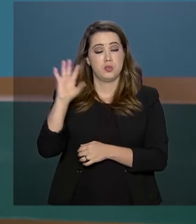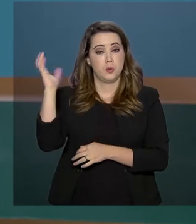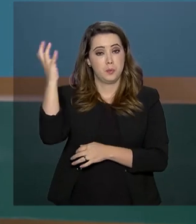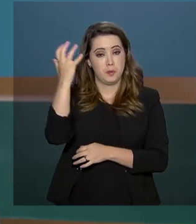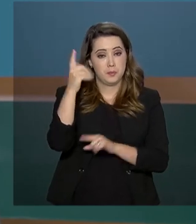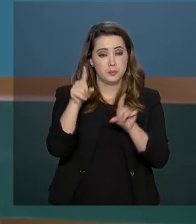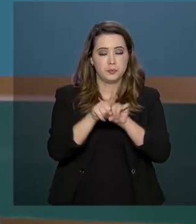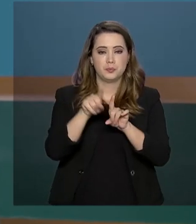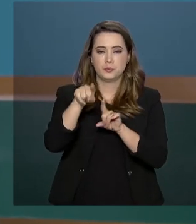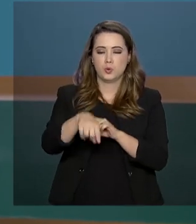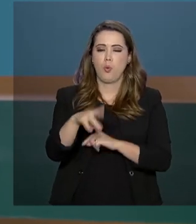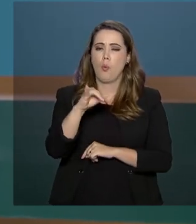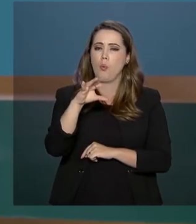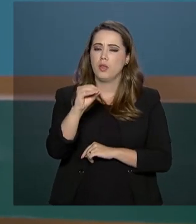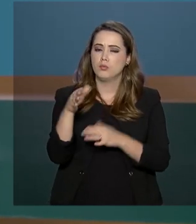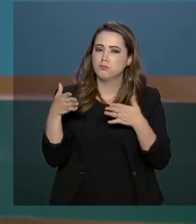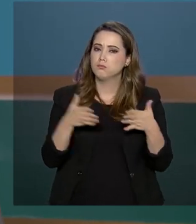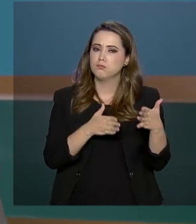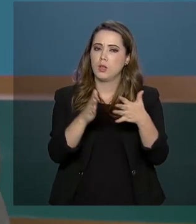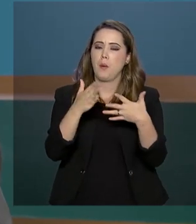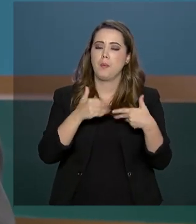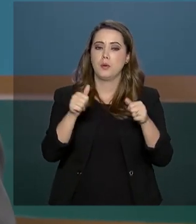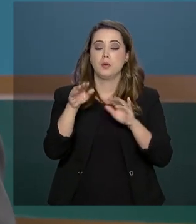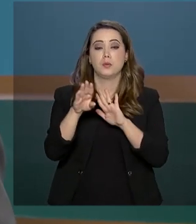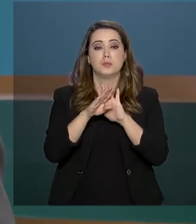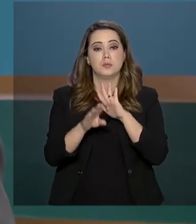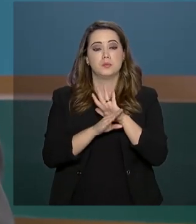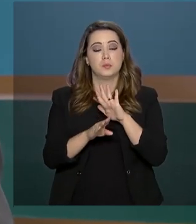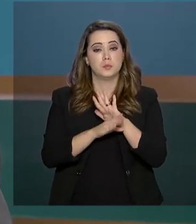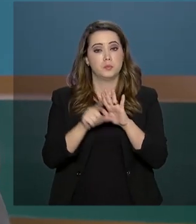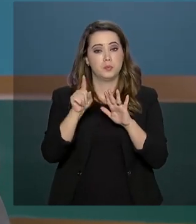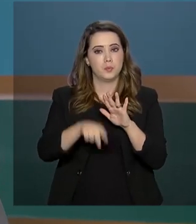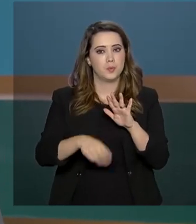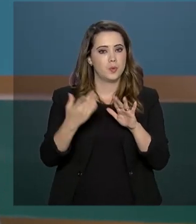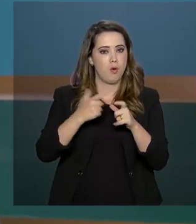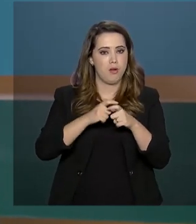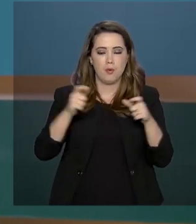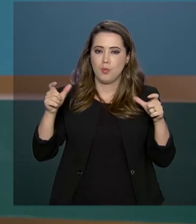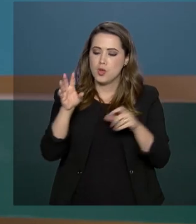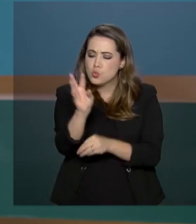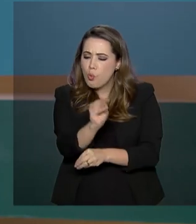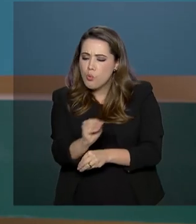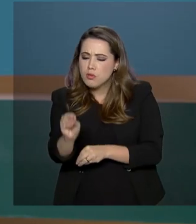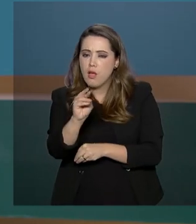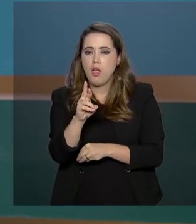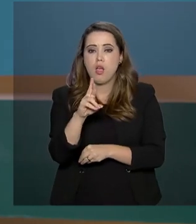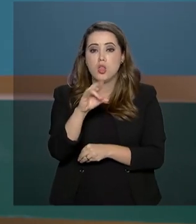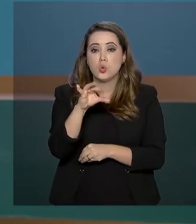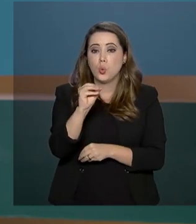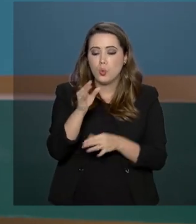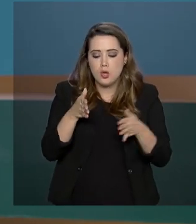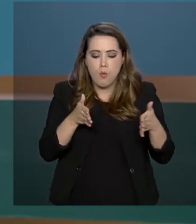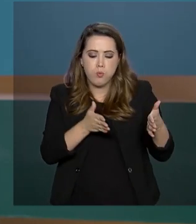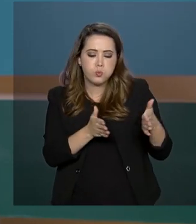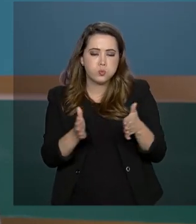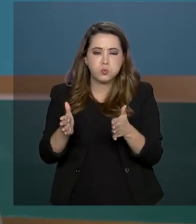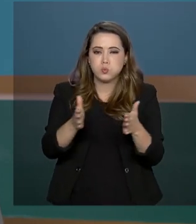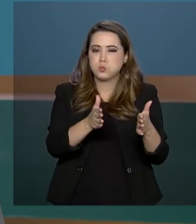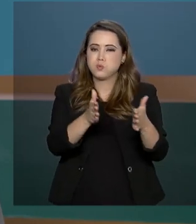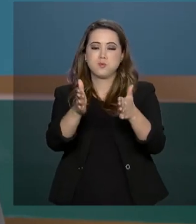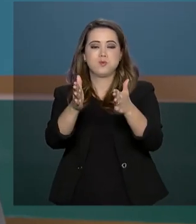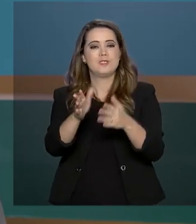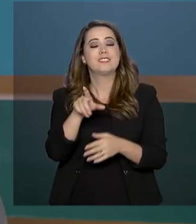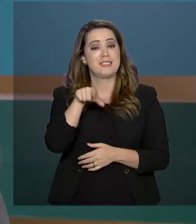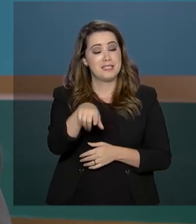público de recuperação e revitalização de bacia hidrográfica do país o projeto juntos pelo araguaia prevê a